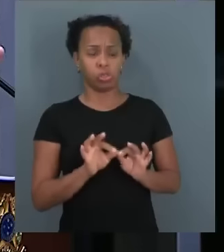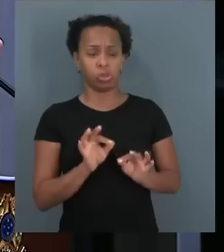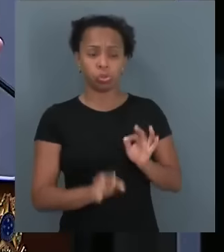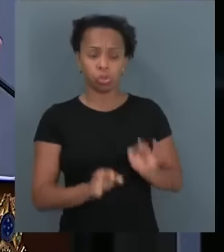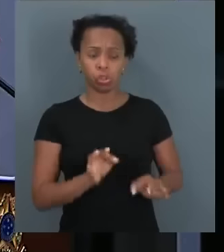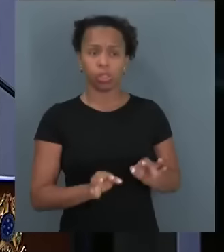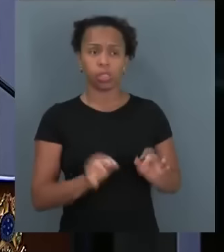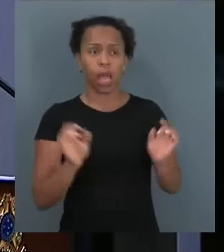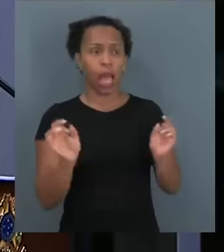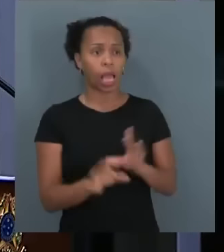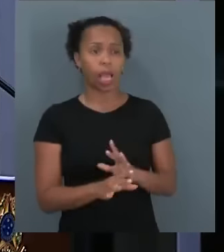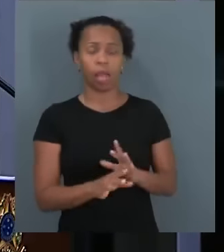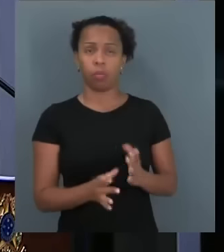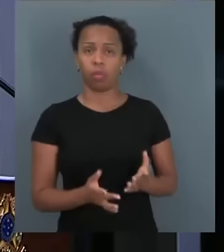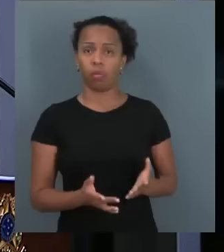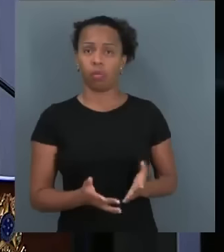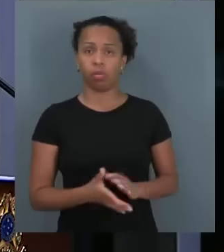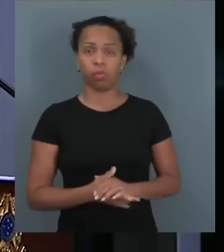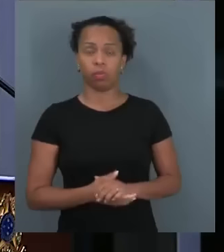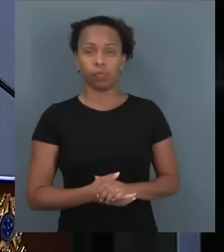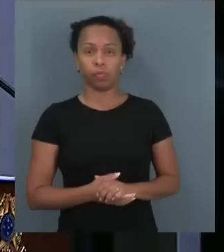cesse